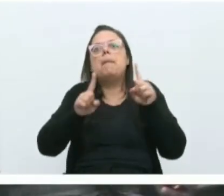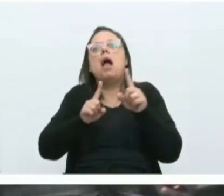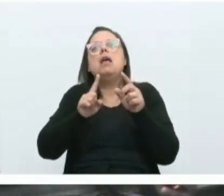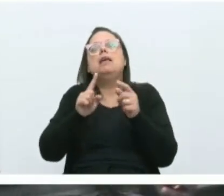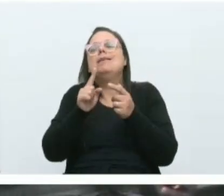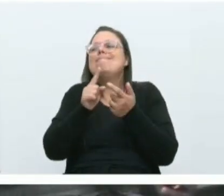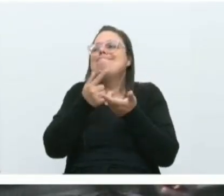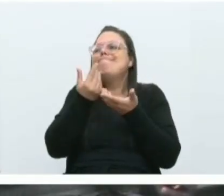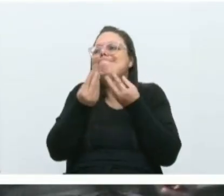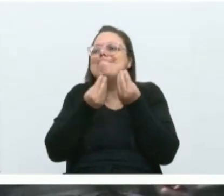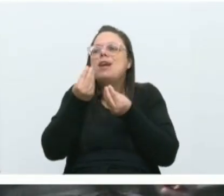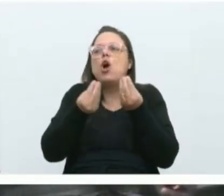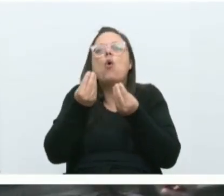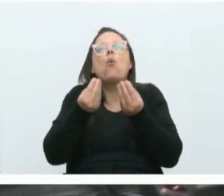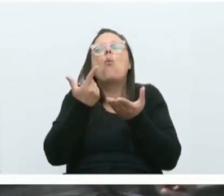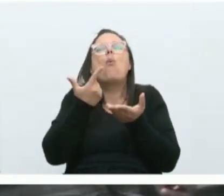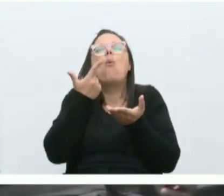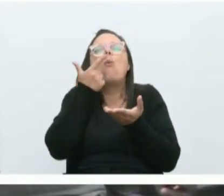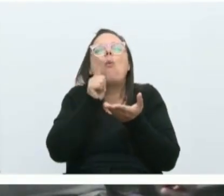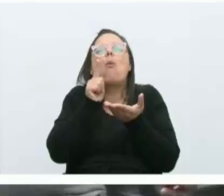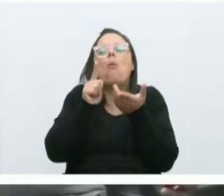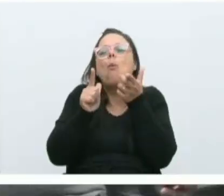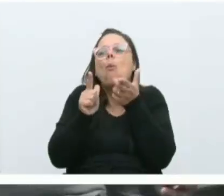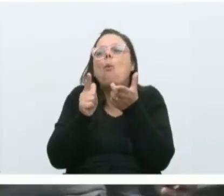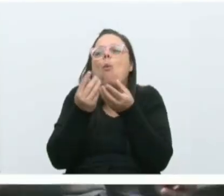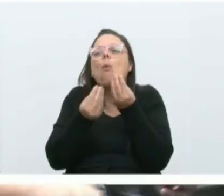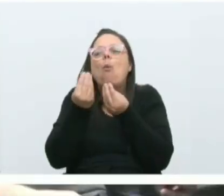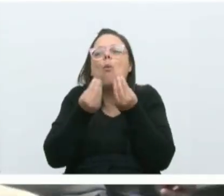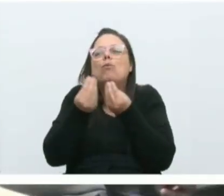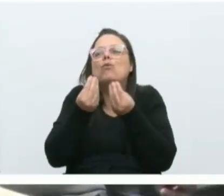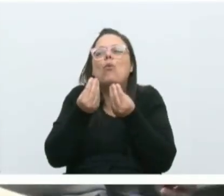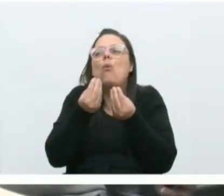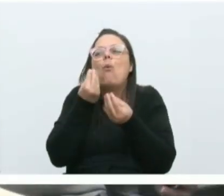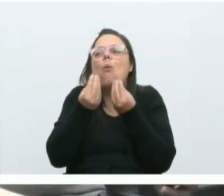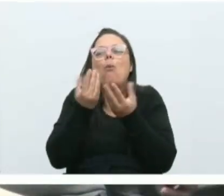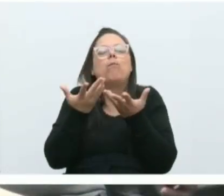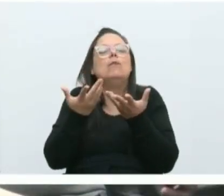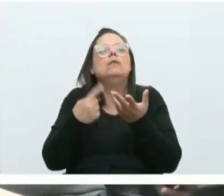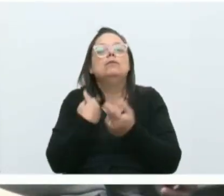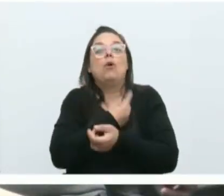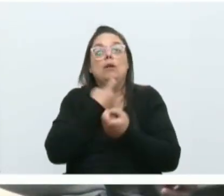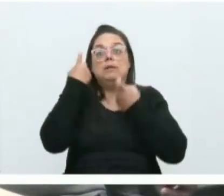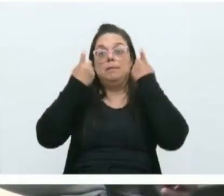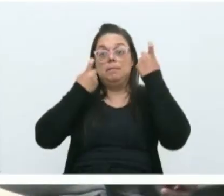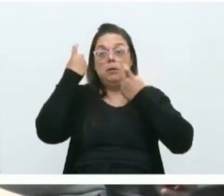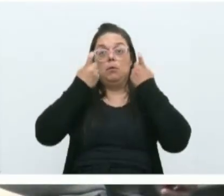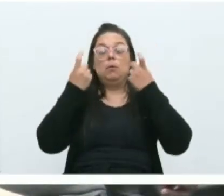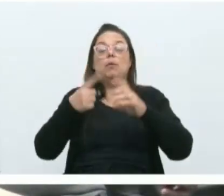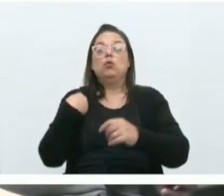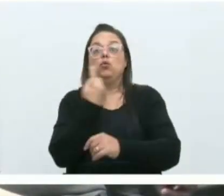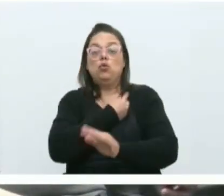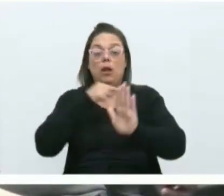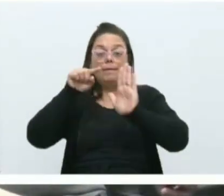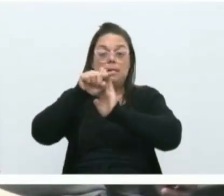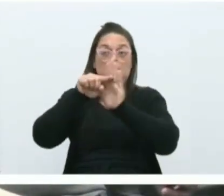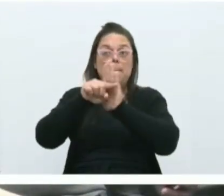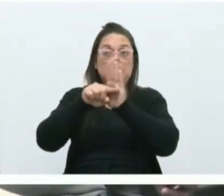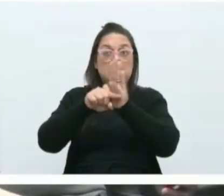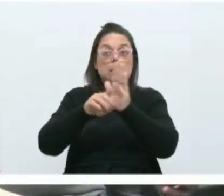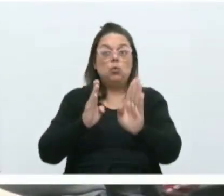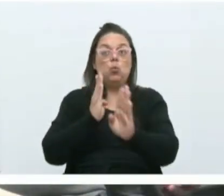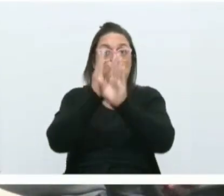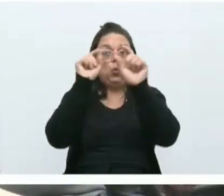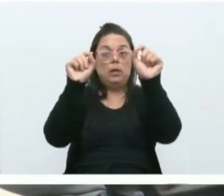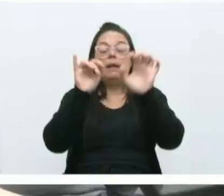estimativa de compensação ainda. E aí, preocupado com isso, o que nós fizemos? Qual é o levantamento que nós fizemos? Vou